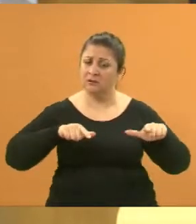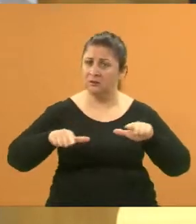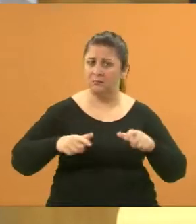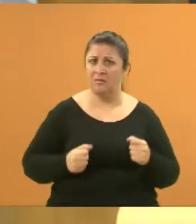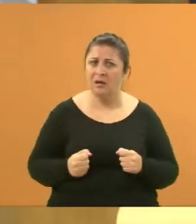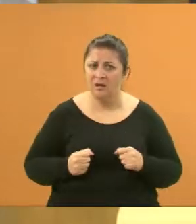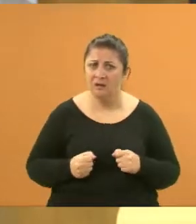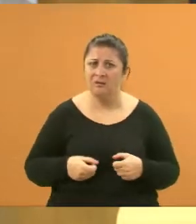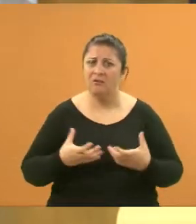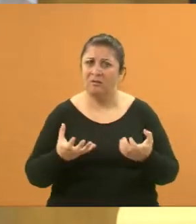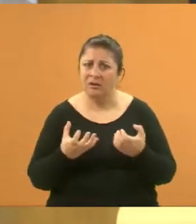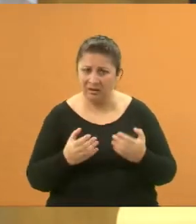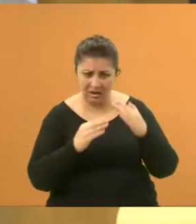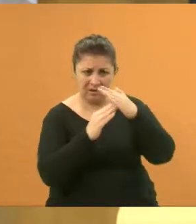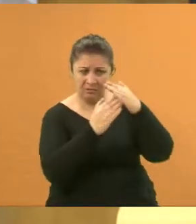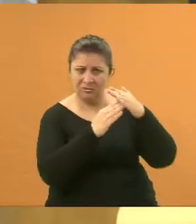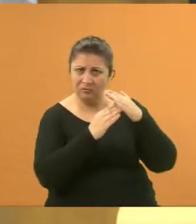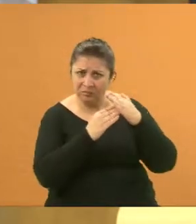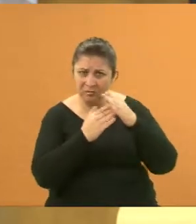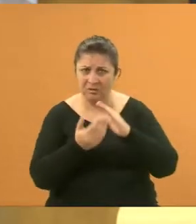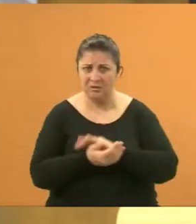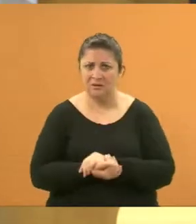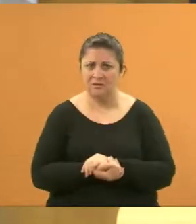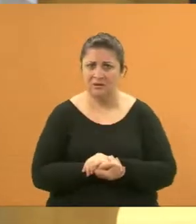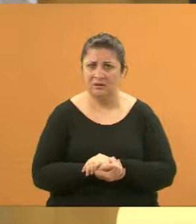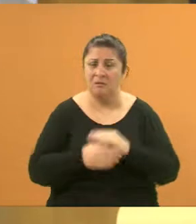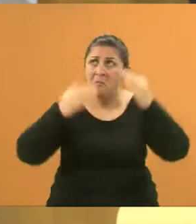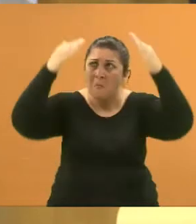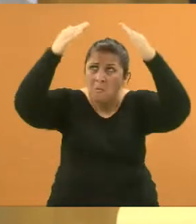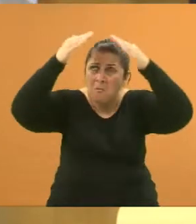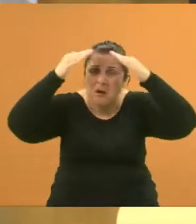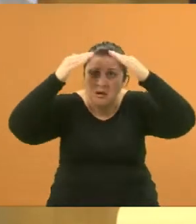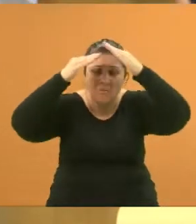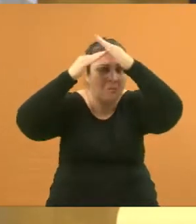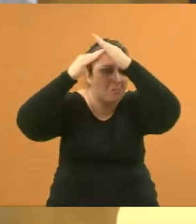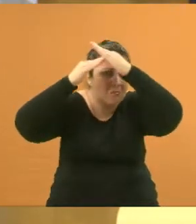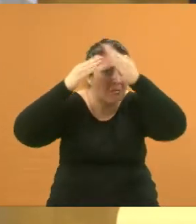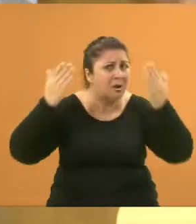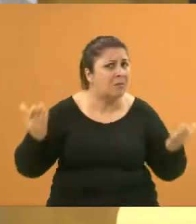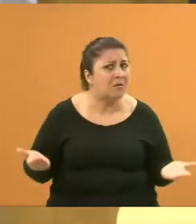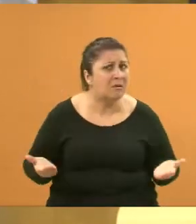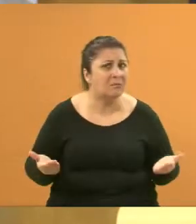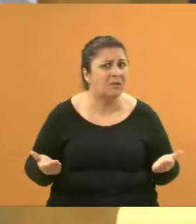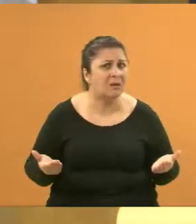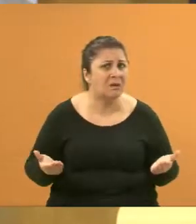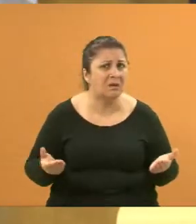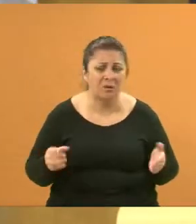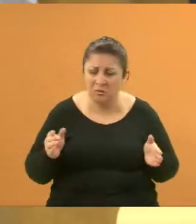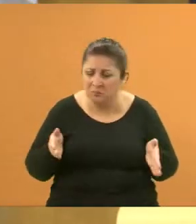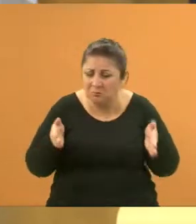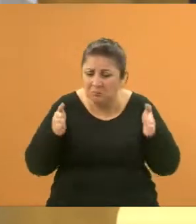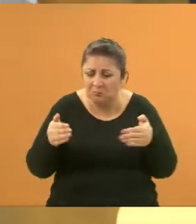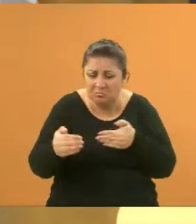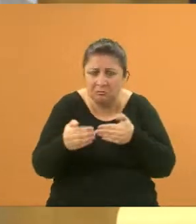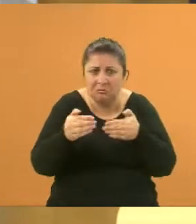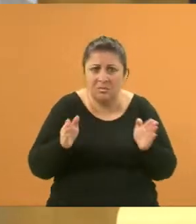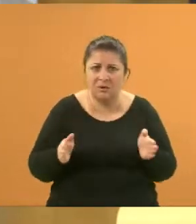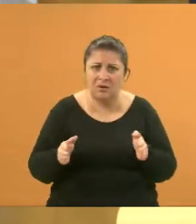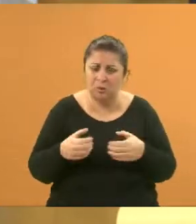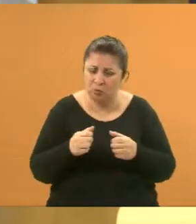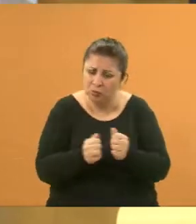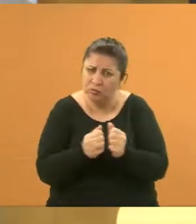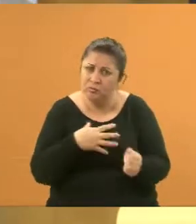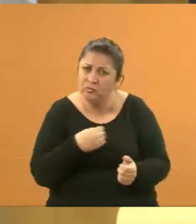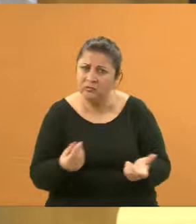vai submeter a morar debaixo de um papelão, cercado por 4 folhas de madeirite, com seus